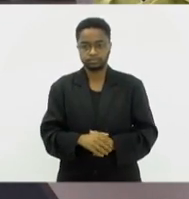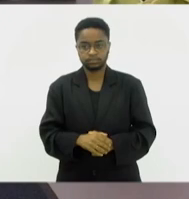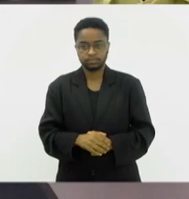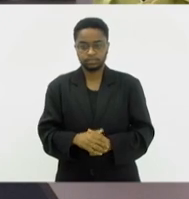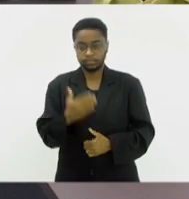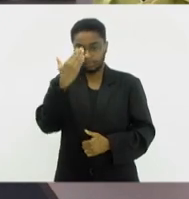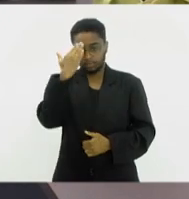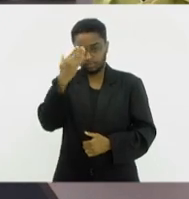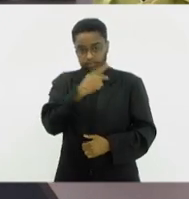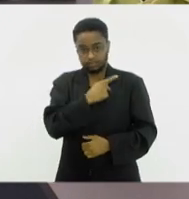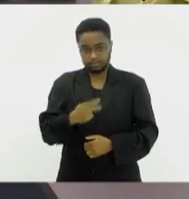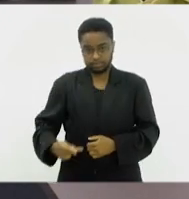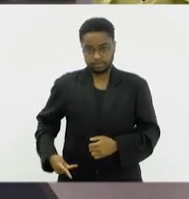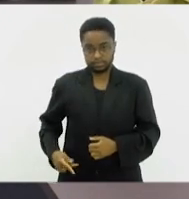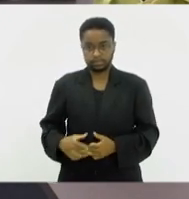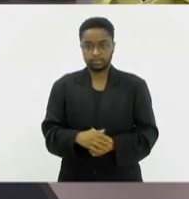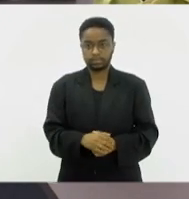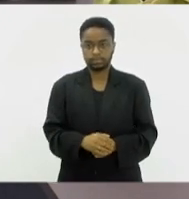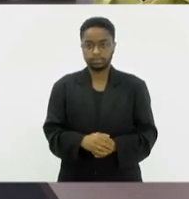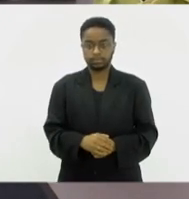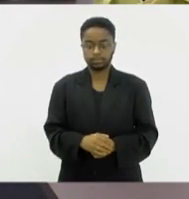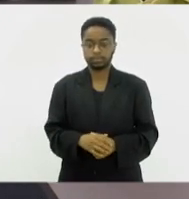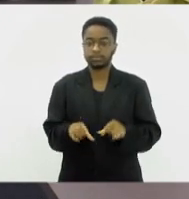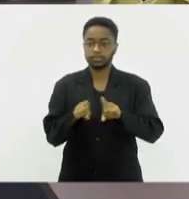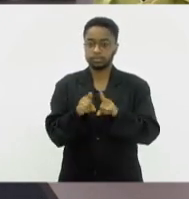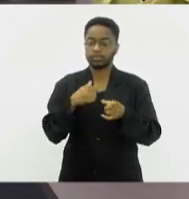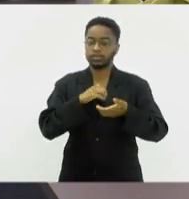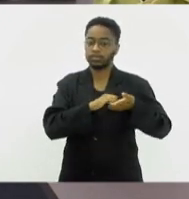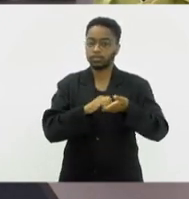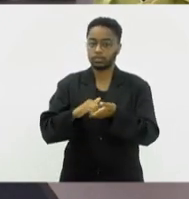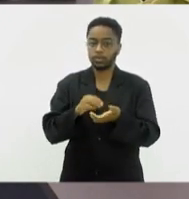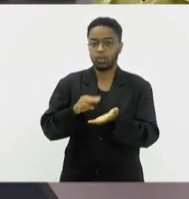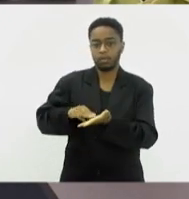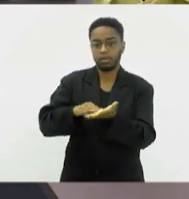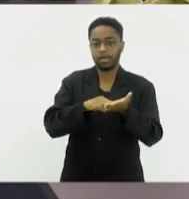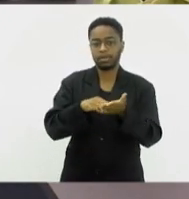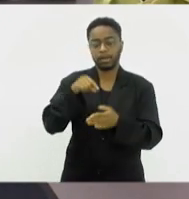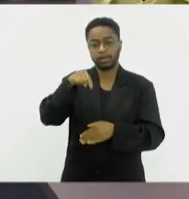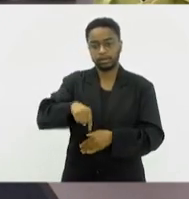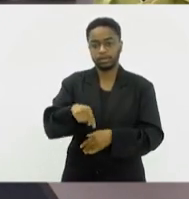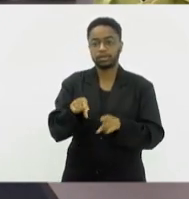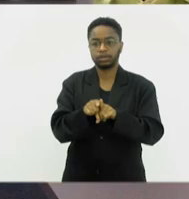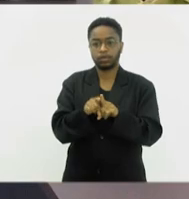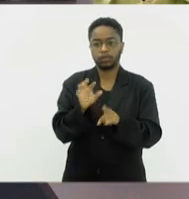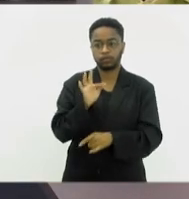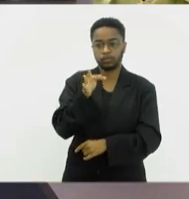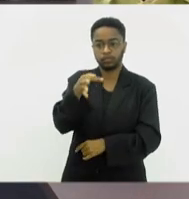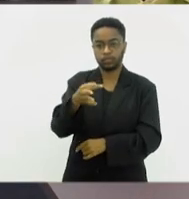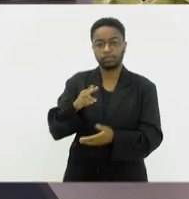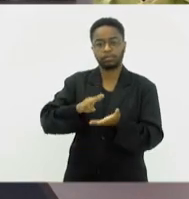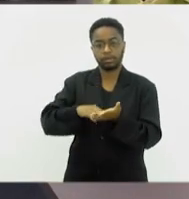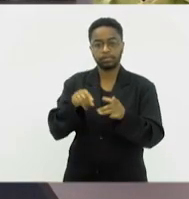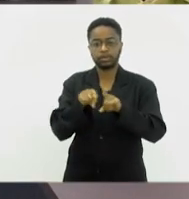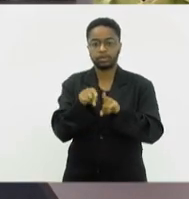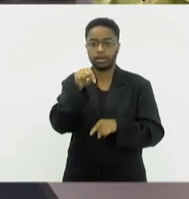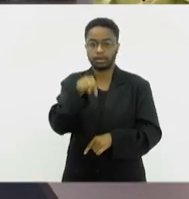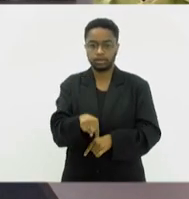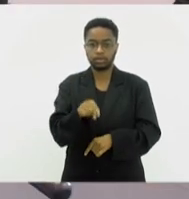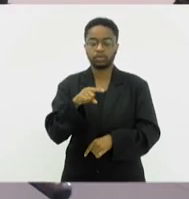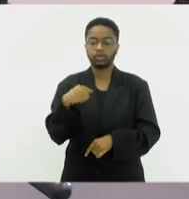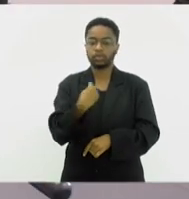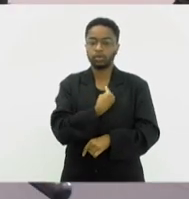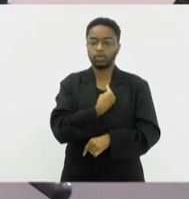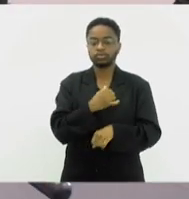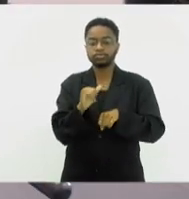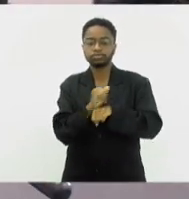Muito obrigado, senhor presidente. Também cumprimento aqui os membros efetivos, aos futuros, né, membros também aqui do nosso mecanismo